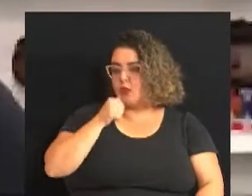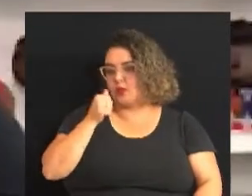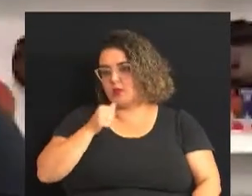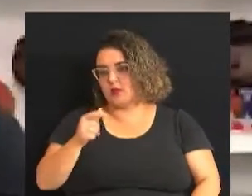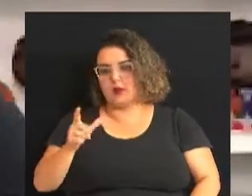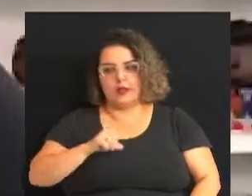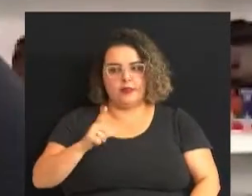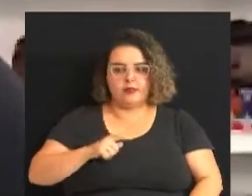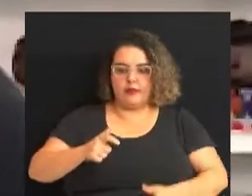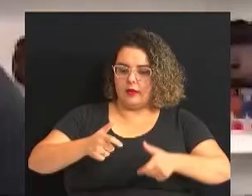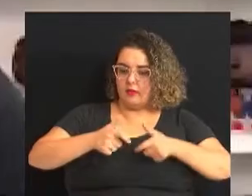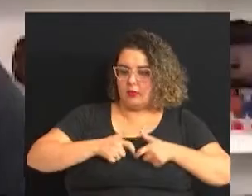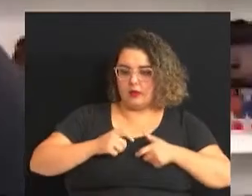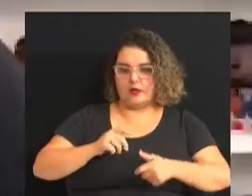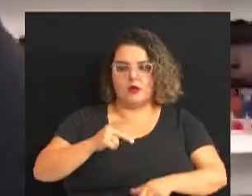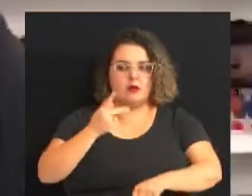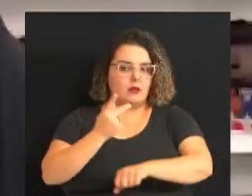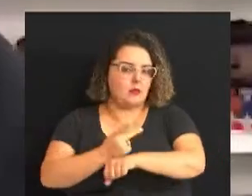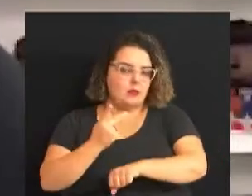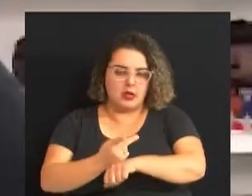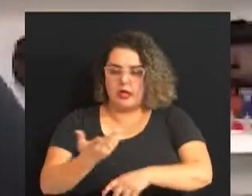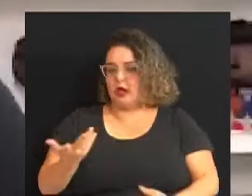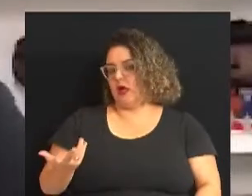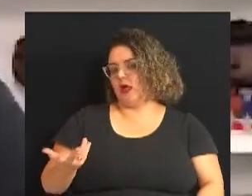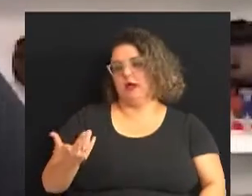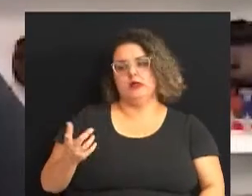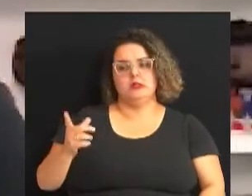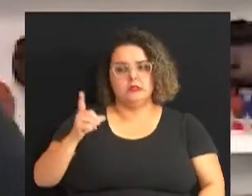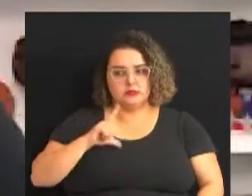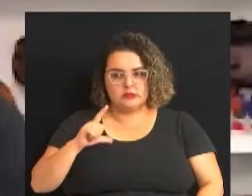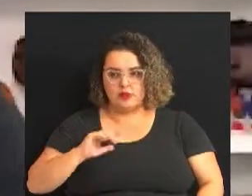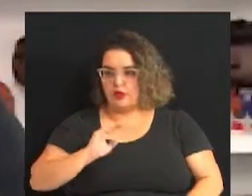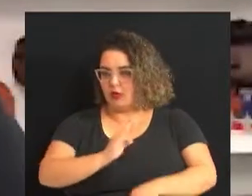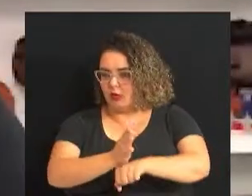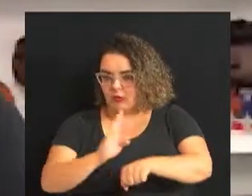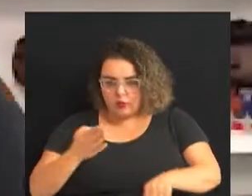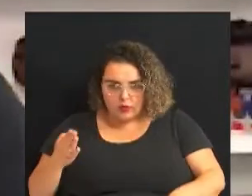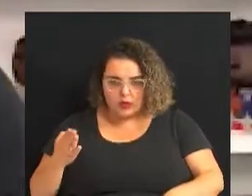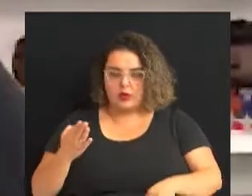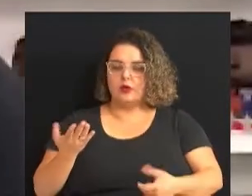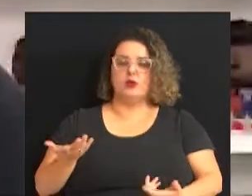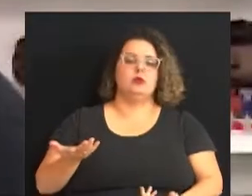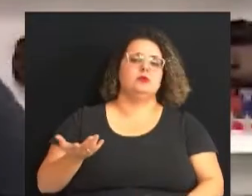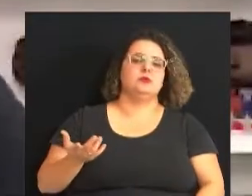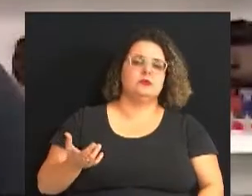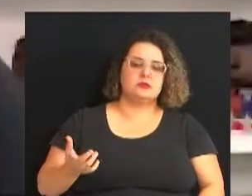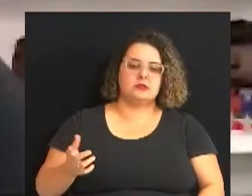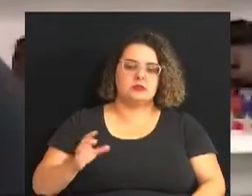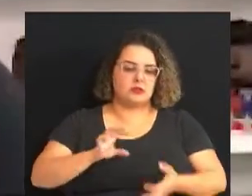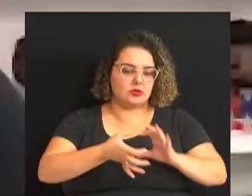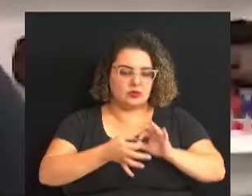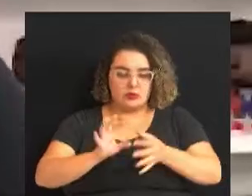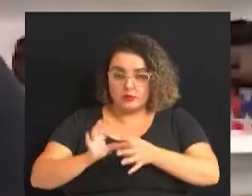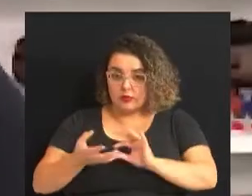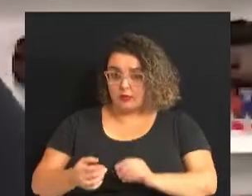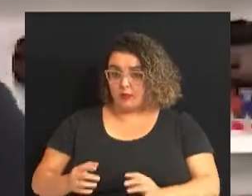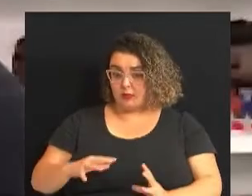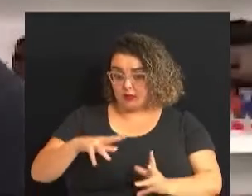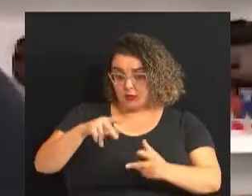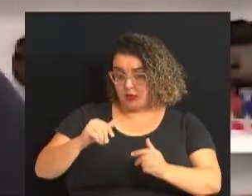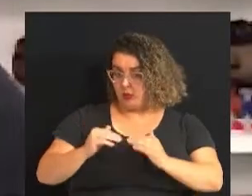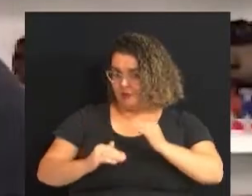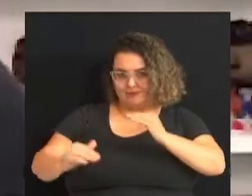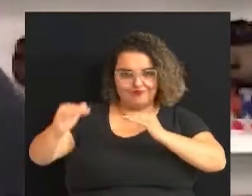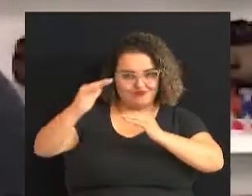medalha de prata em Atlanta 96, tem o bronze das meninas também em Sydney 2000, mas a gente está falando em resultado internacional top,